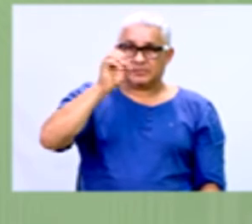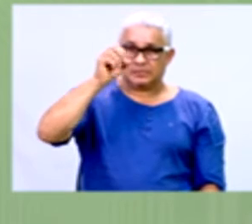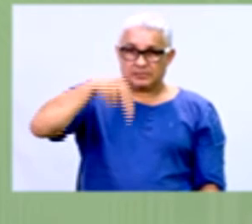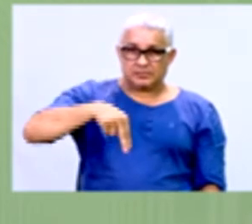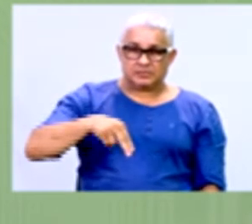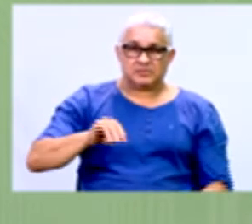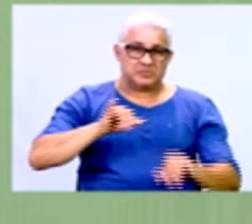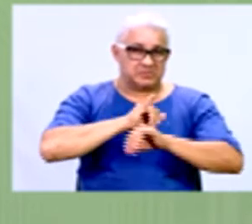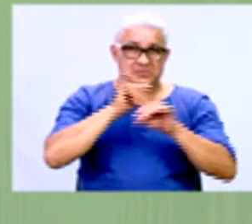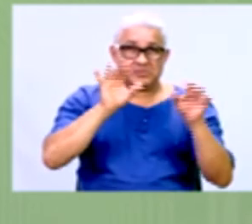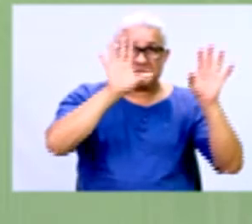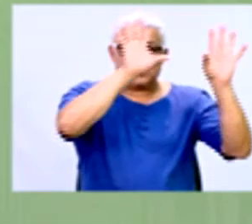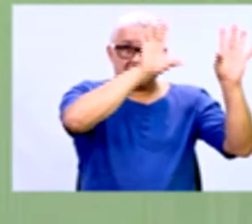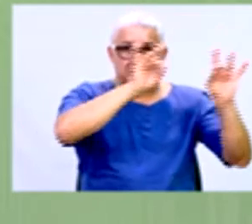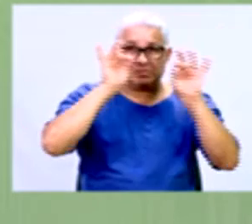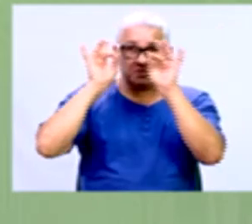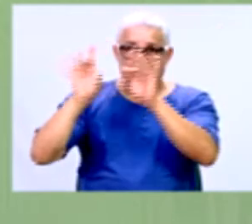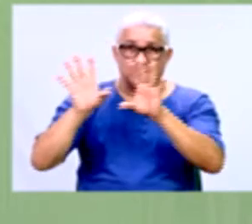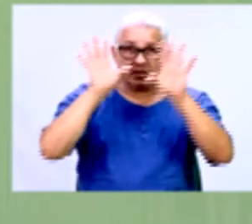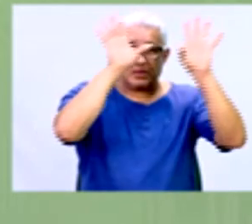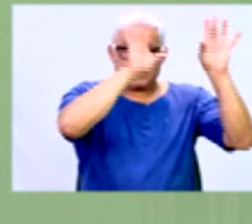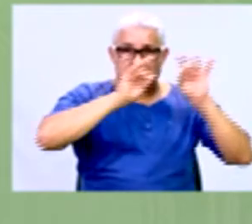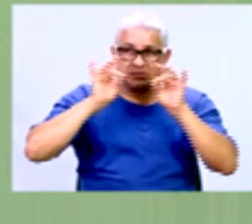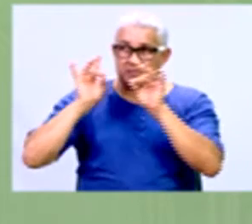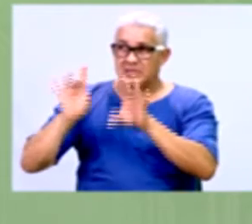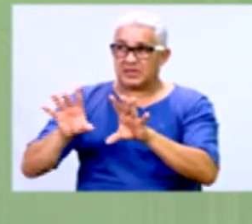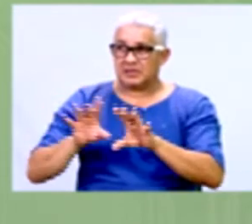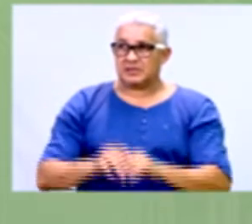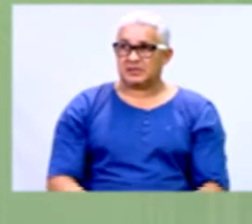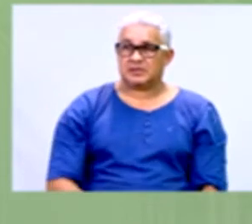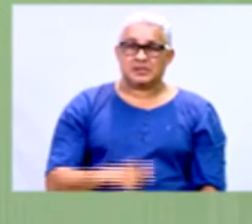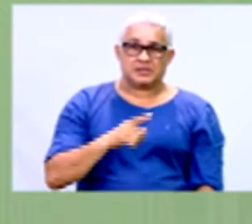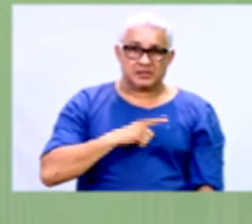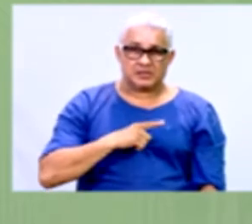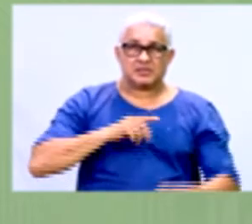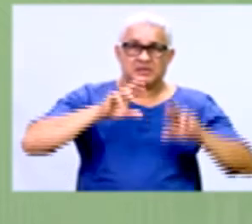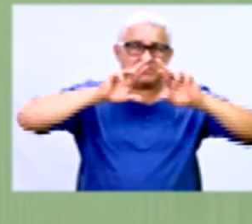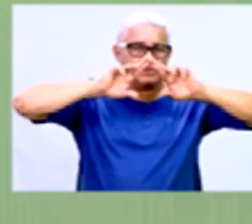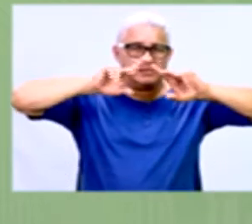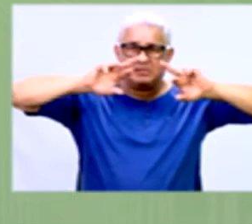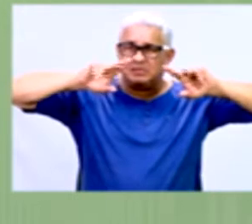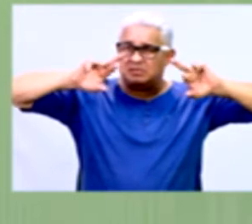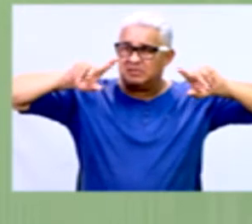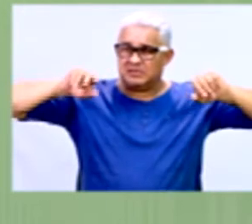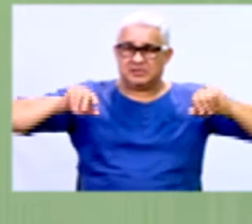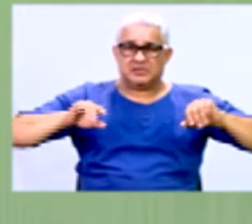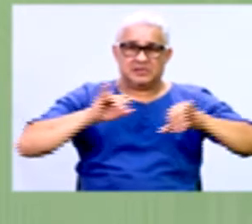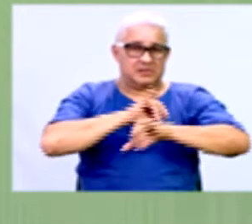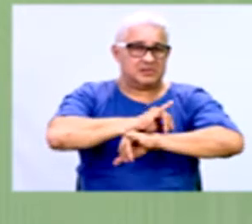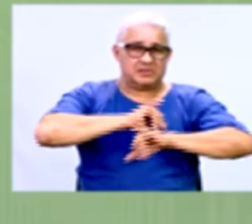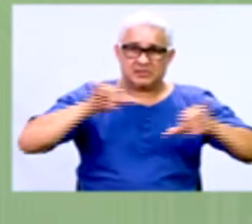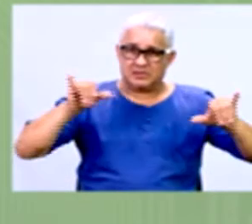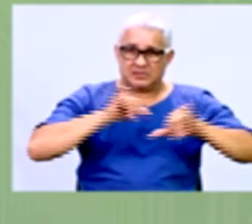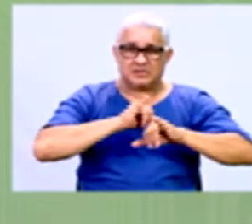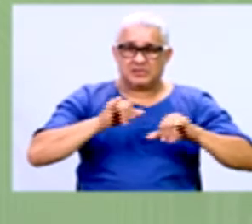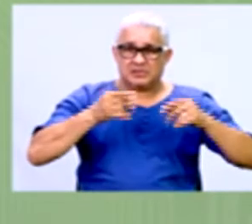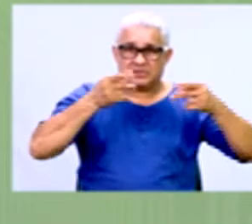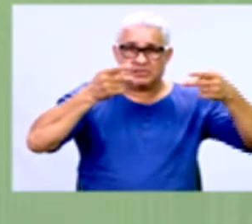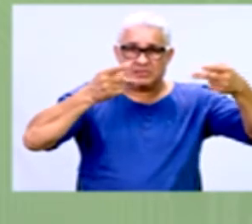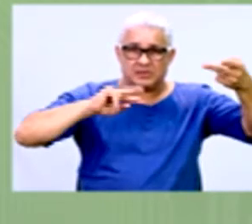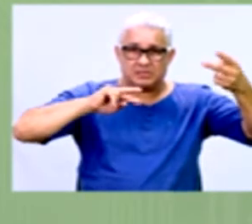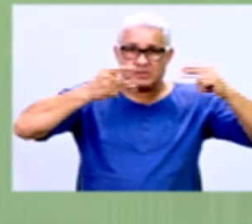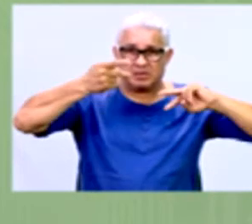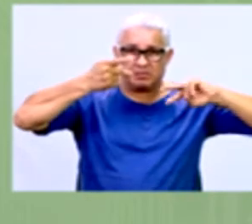suas informações em JSON. Percebam aqui, né? Que nós temos essas informações destinadas aqui.